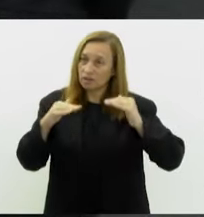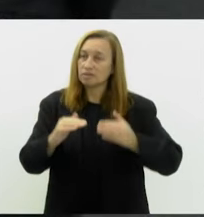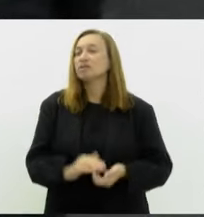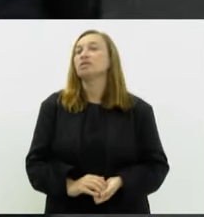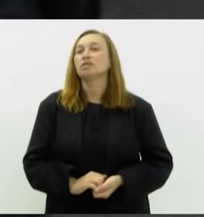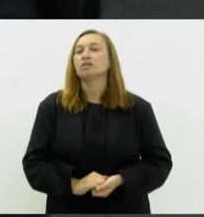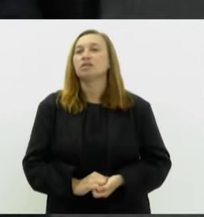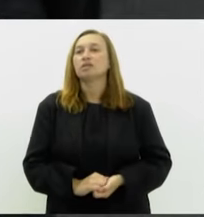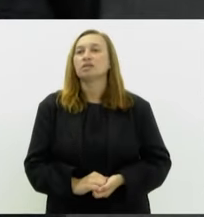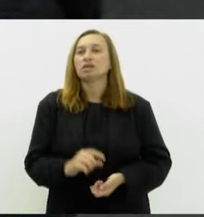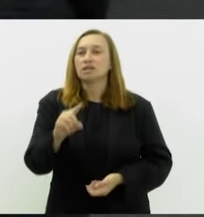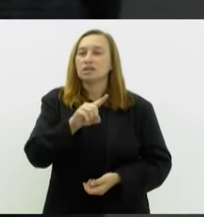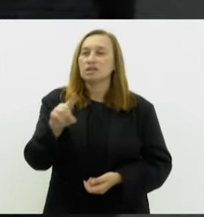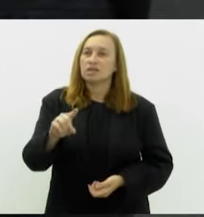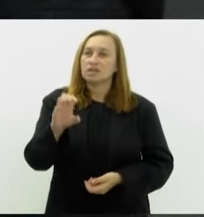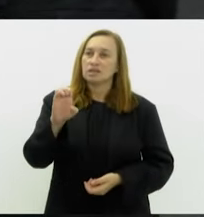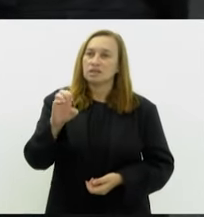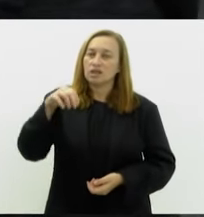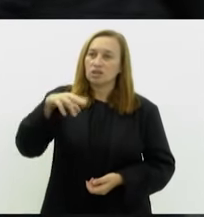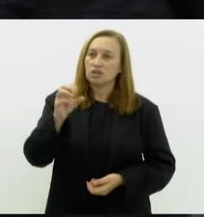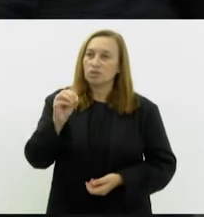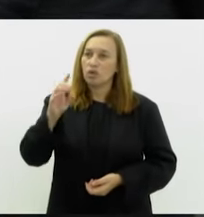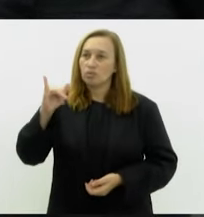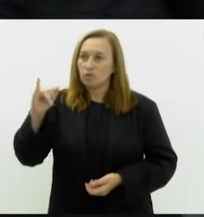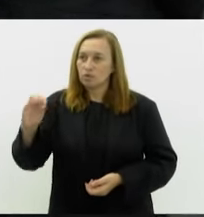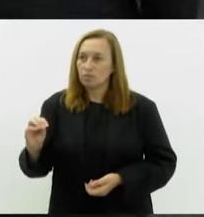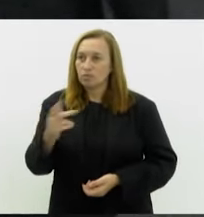nosso Zenóbio, pastor.